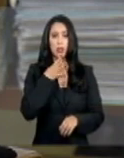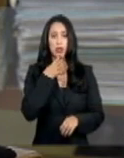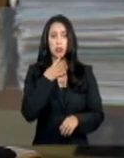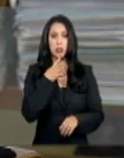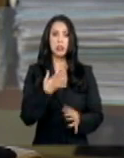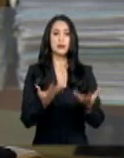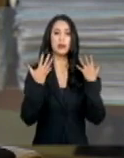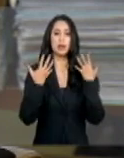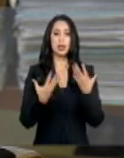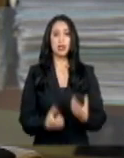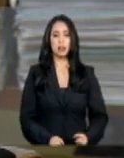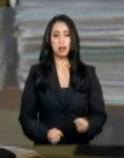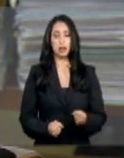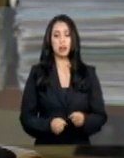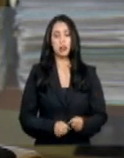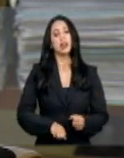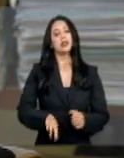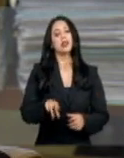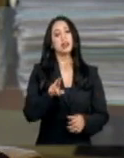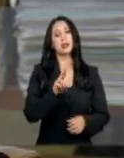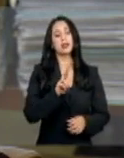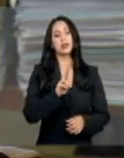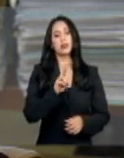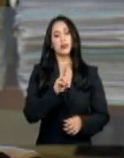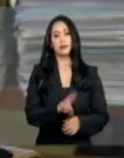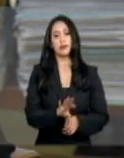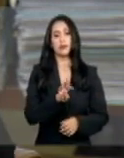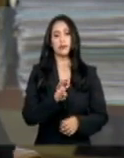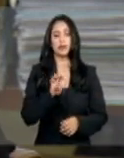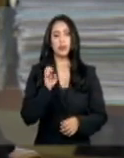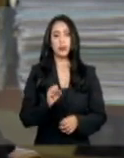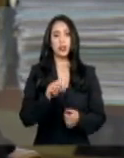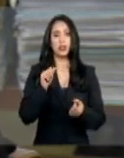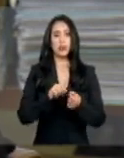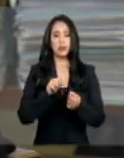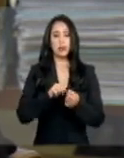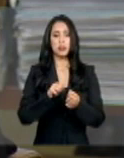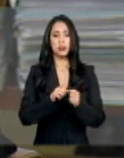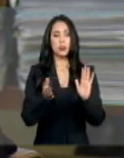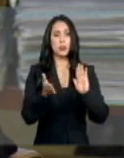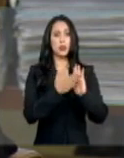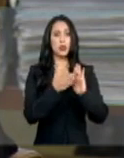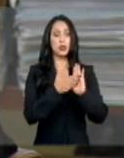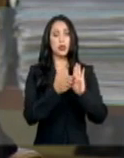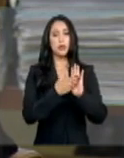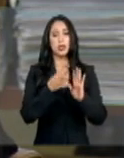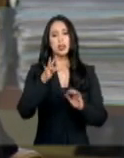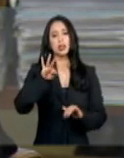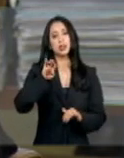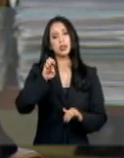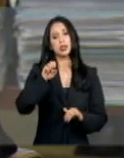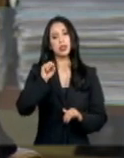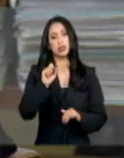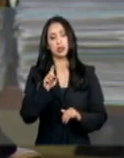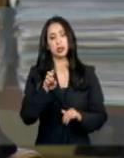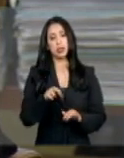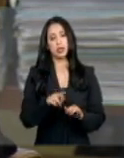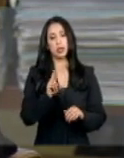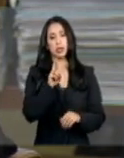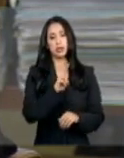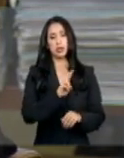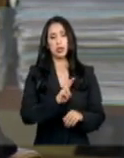deste recurso extraordinário formulando inclusive uma proposta de tese de repercussão geral